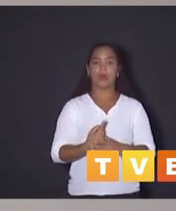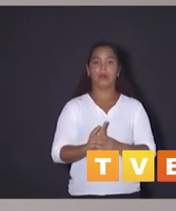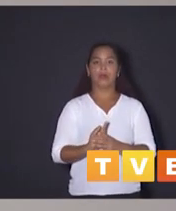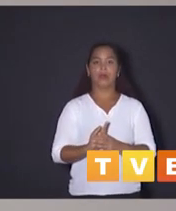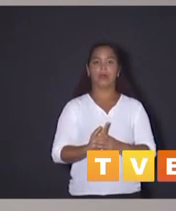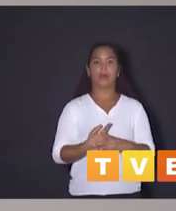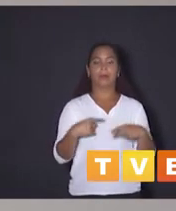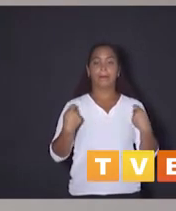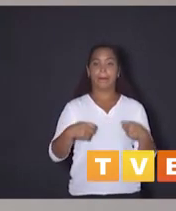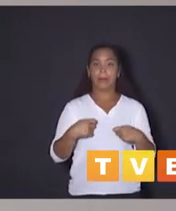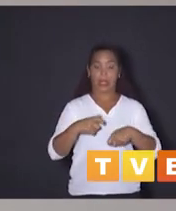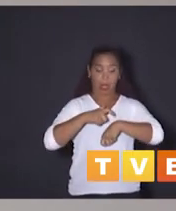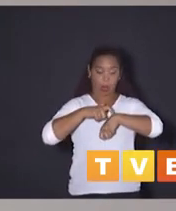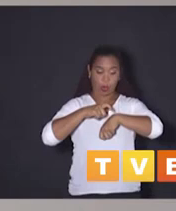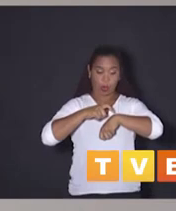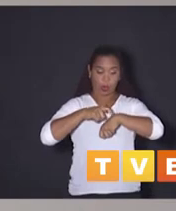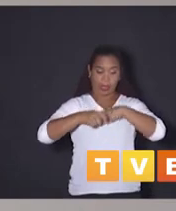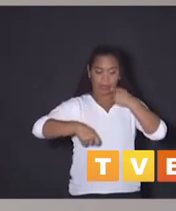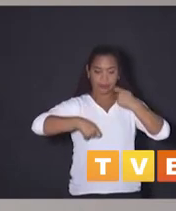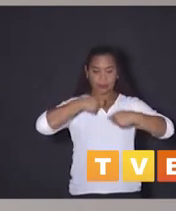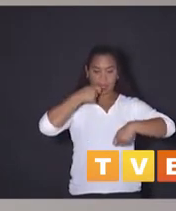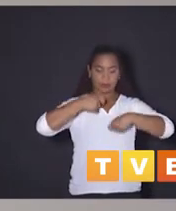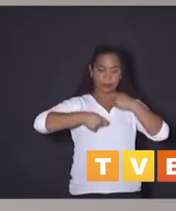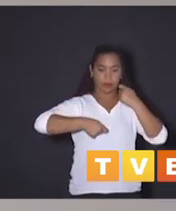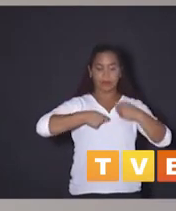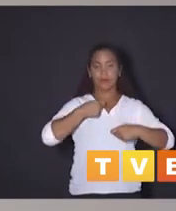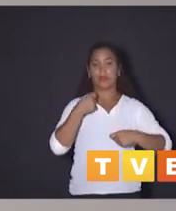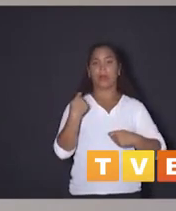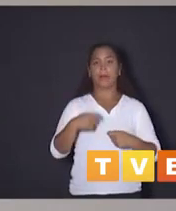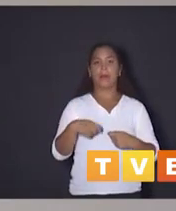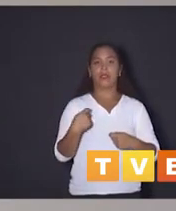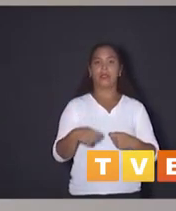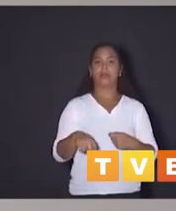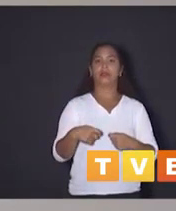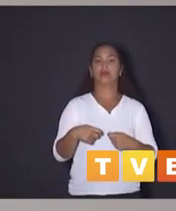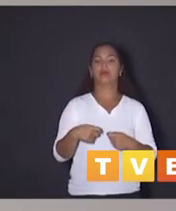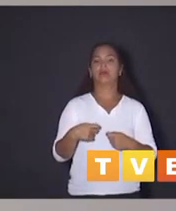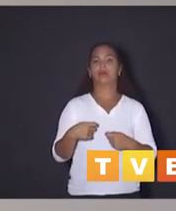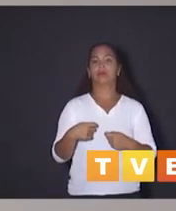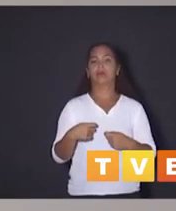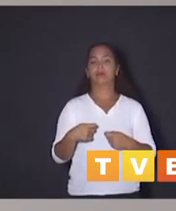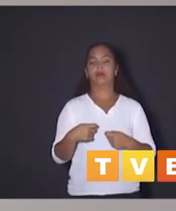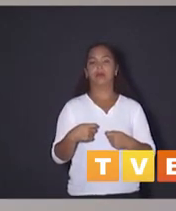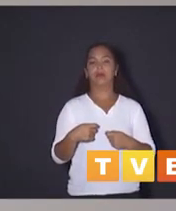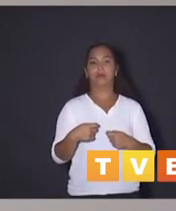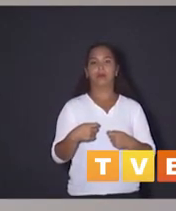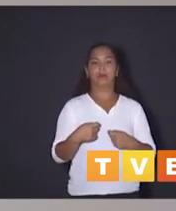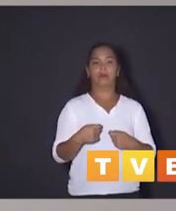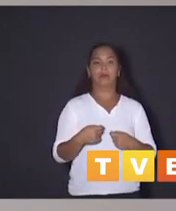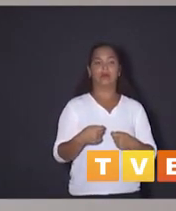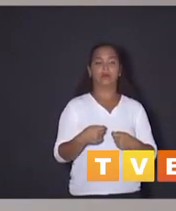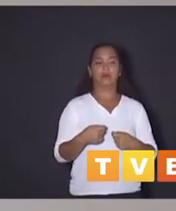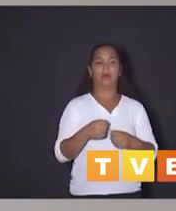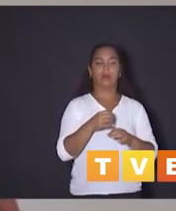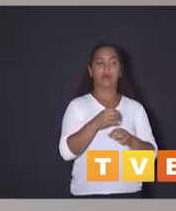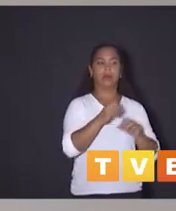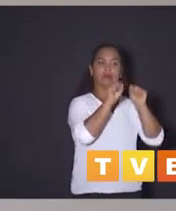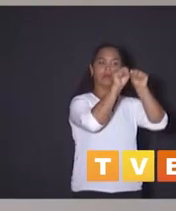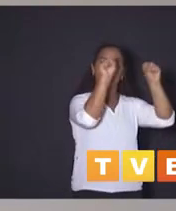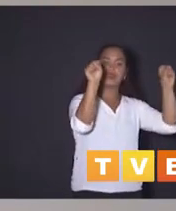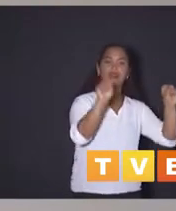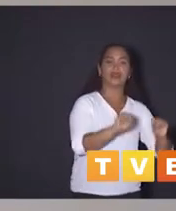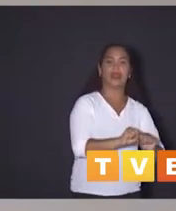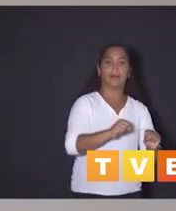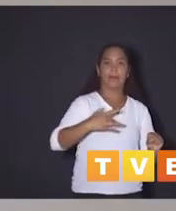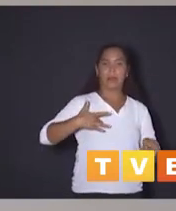ato de comer incentivar que nós tenhamos a e sistemas produtivos que sejam justos que sejam equitativos que sejam